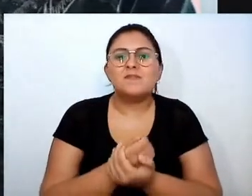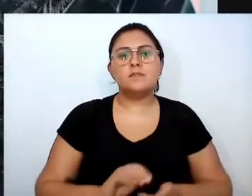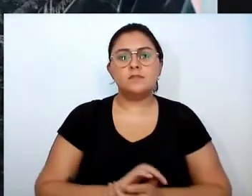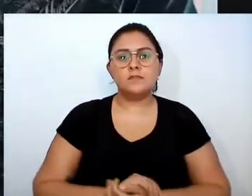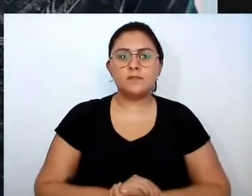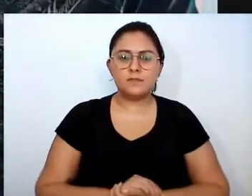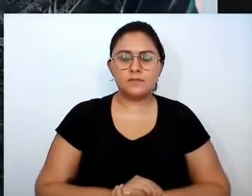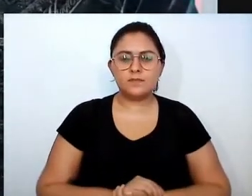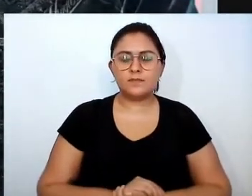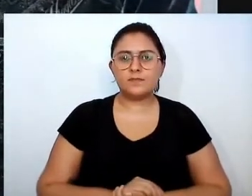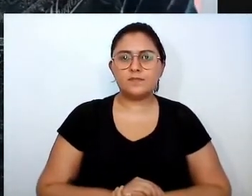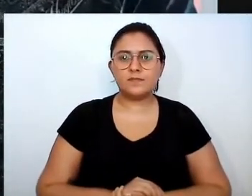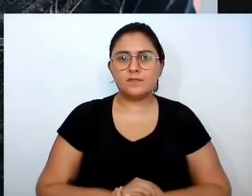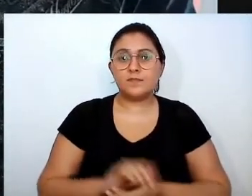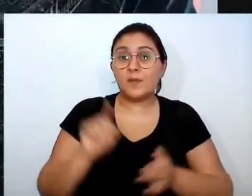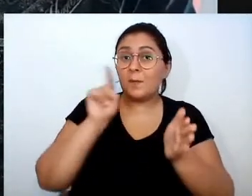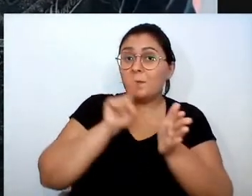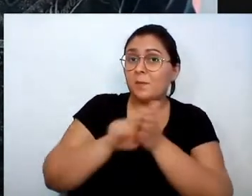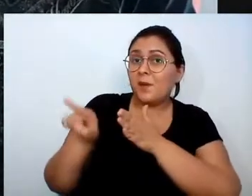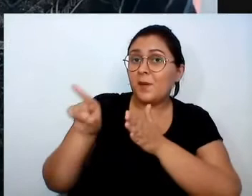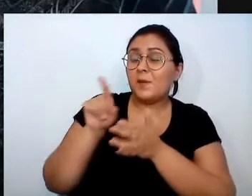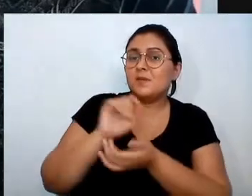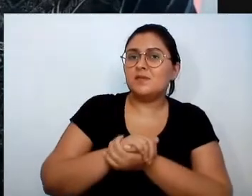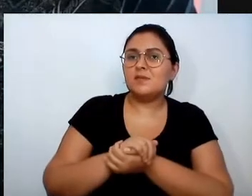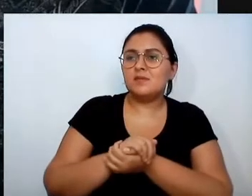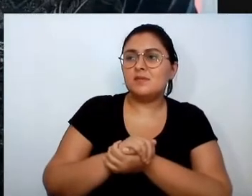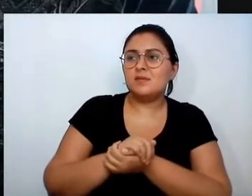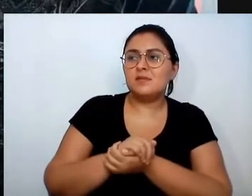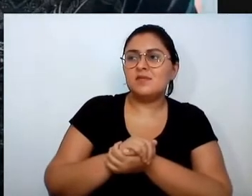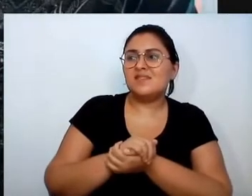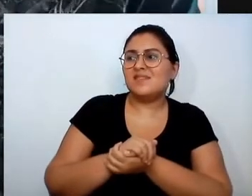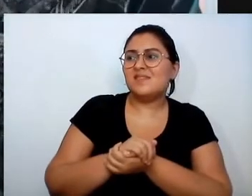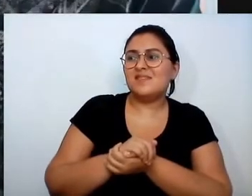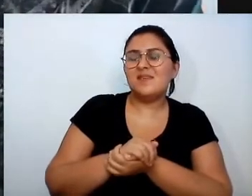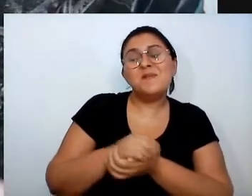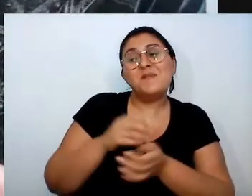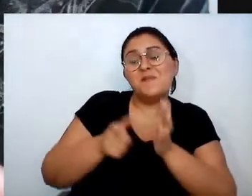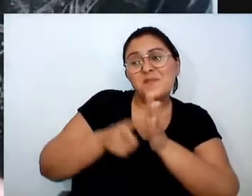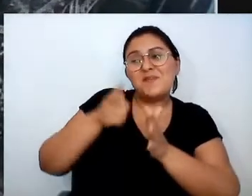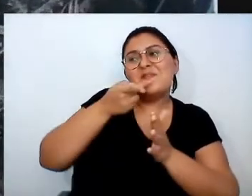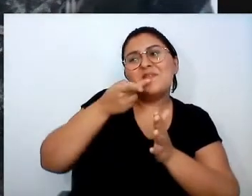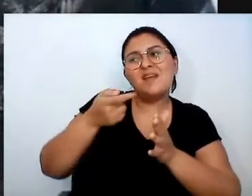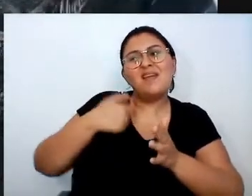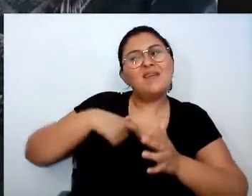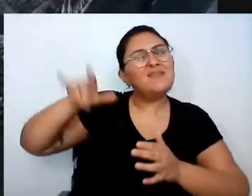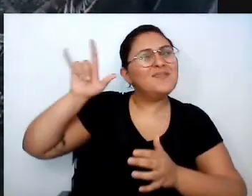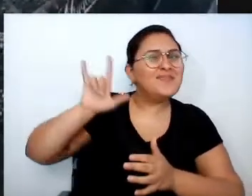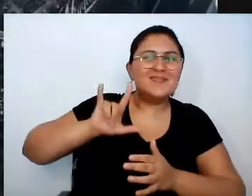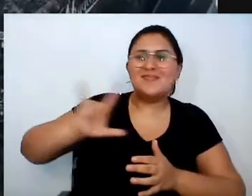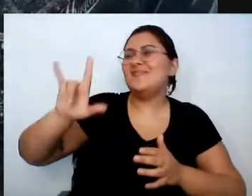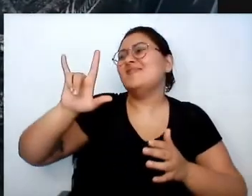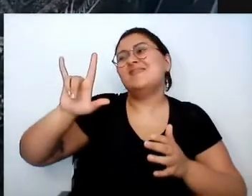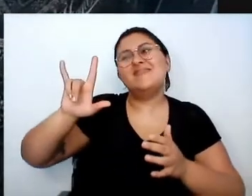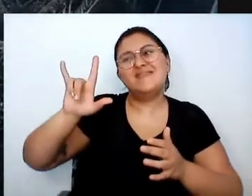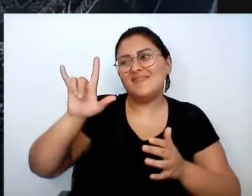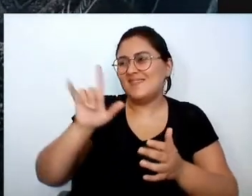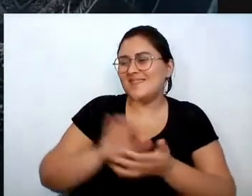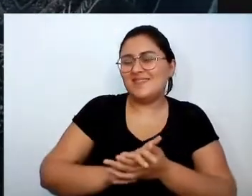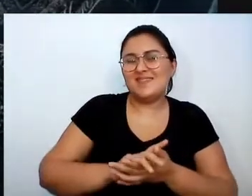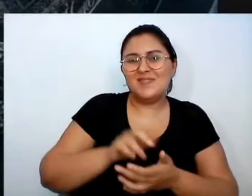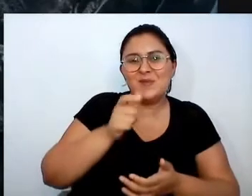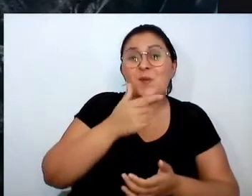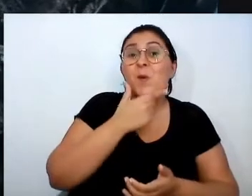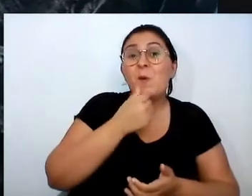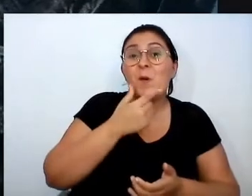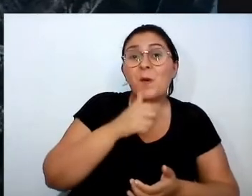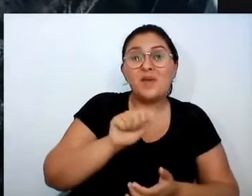sim. Ailson diz o seguinte: José, eu sou seu fã, certo, José? Tem fãs acompanhando Valeu, você. Ailson.